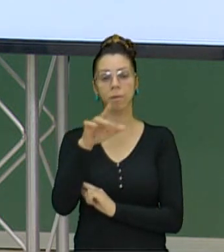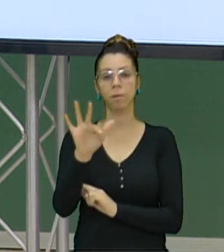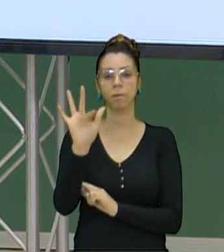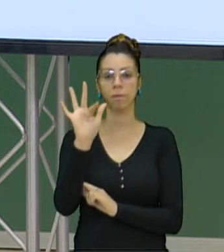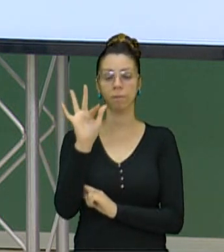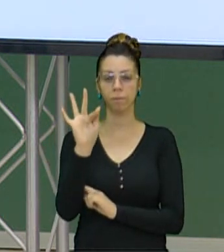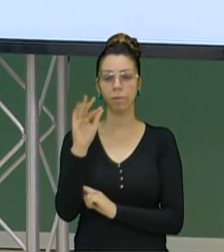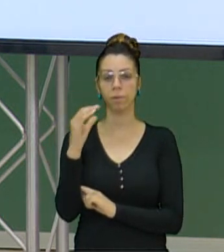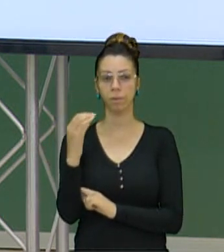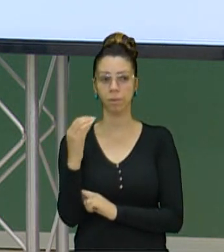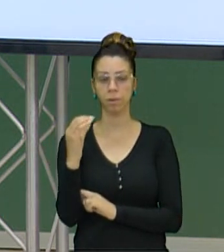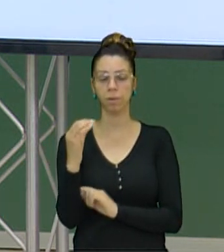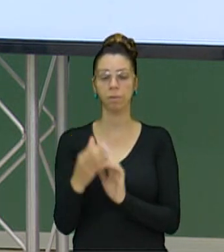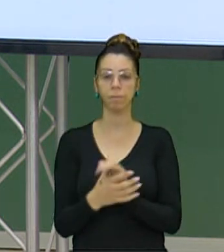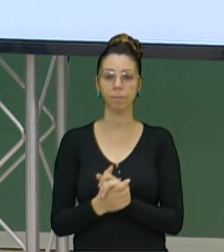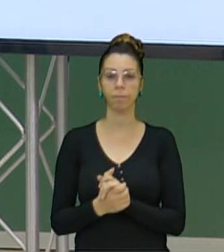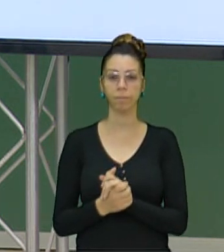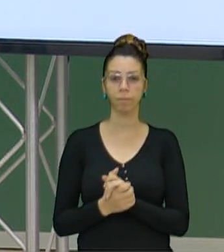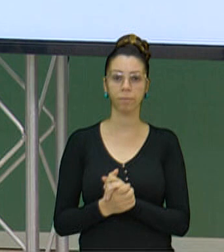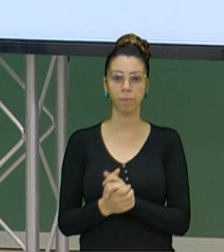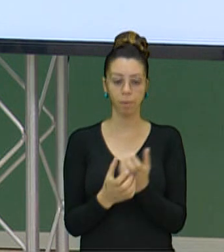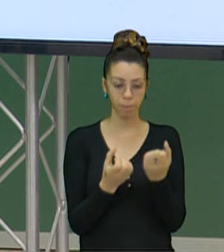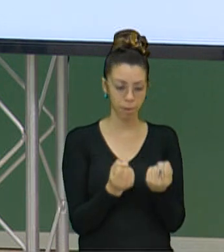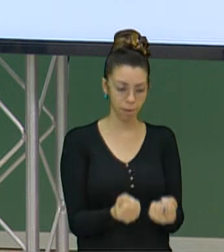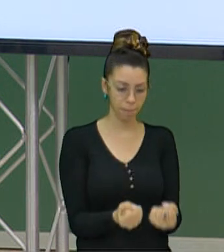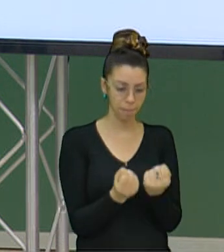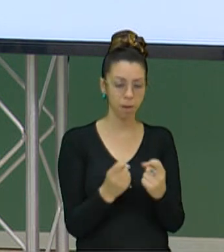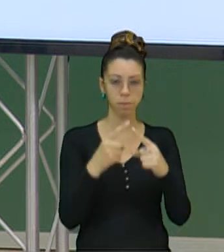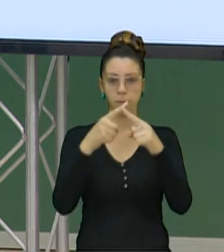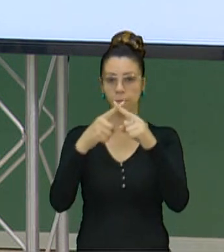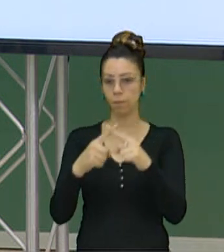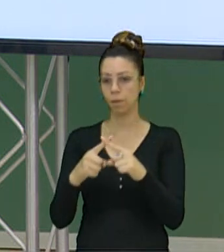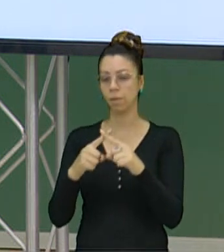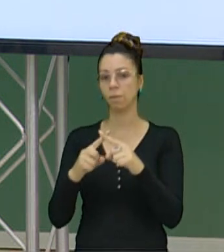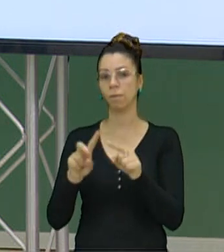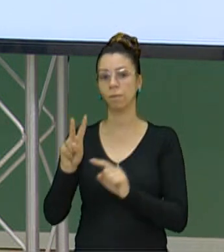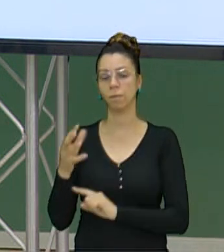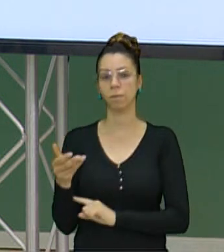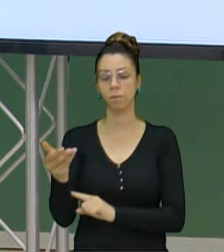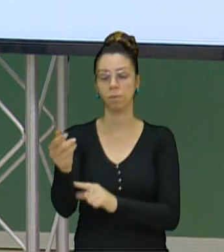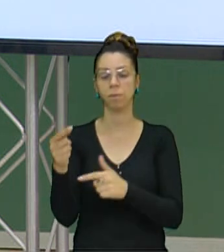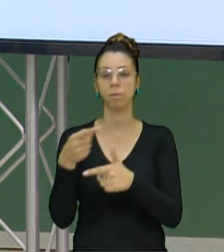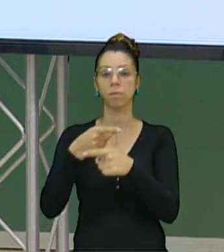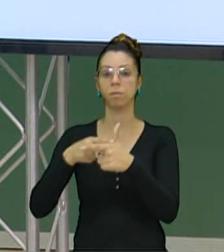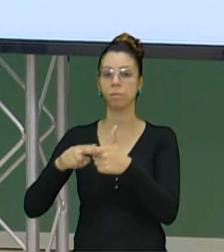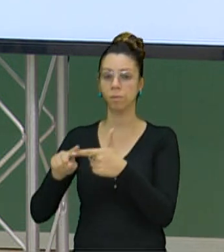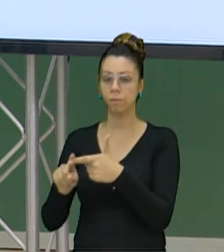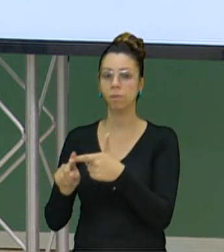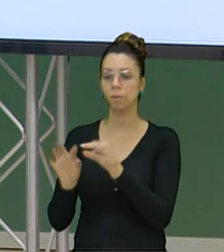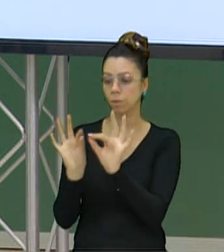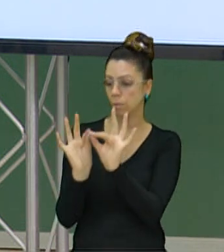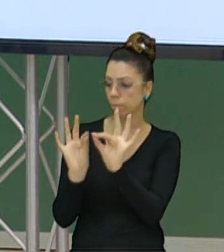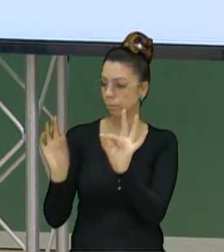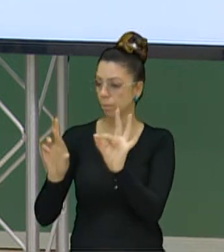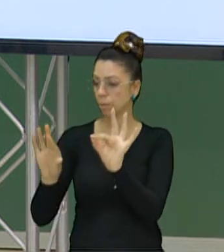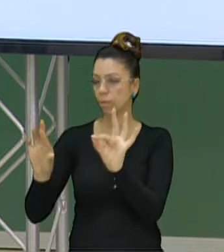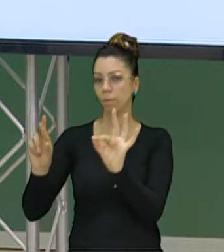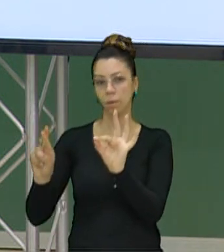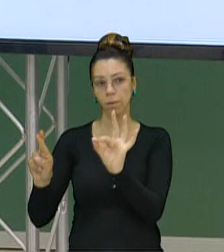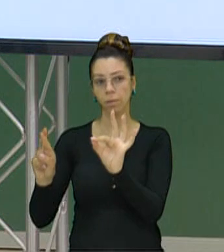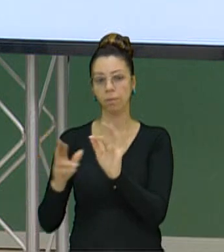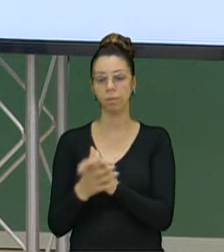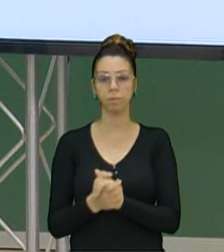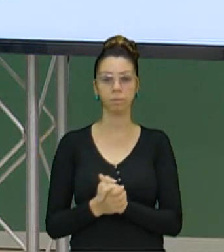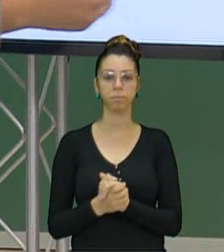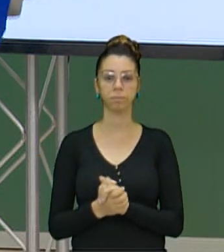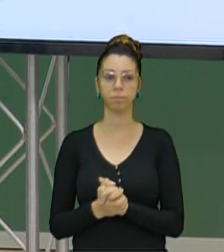massa vezes a velocidade ao quadrado dividido pelo raio da circunferência, certo? Então, você